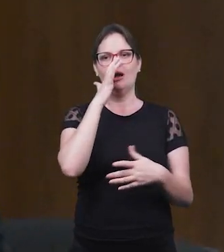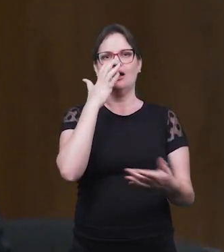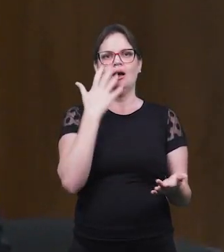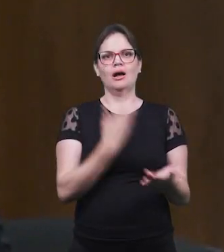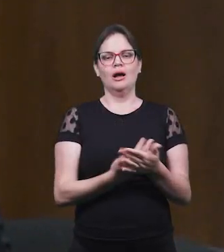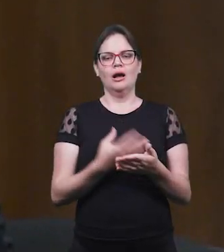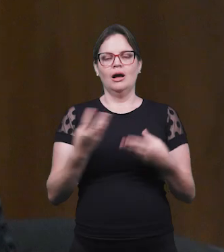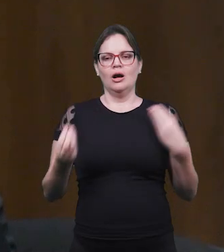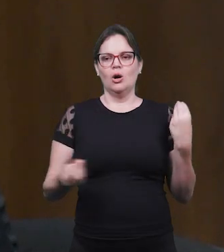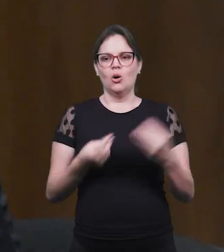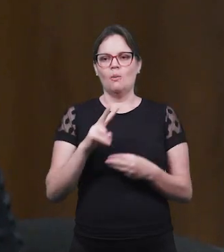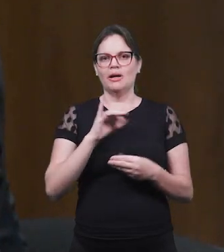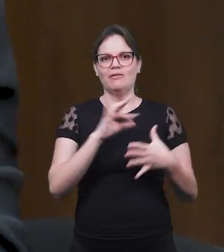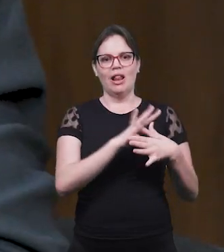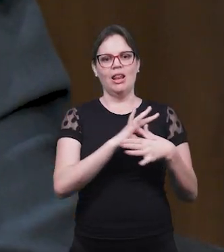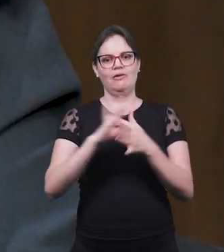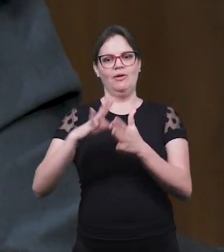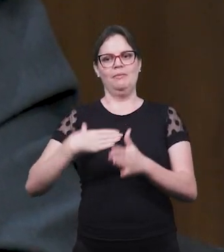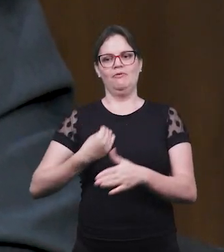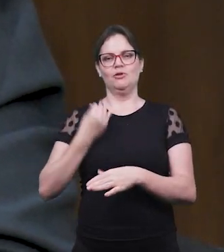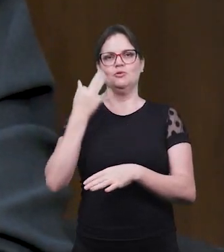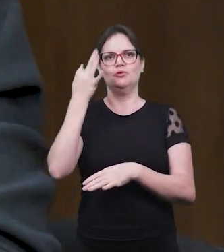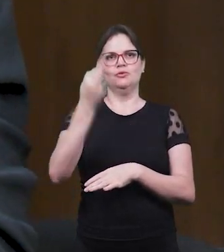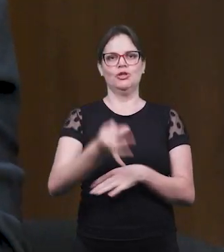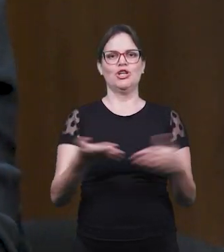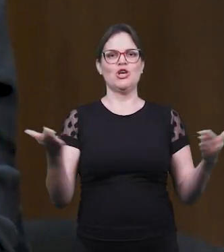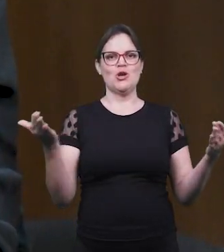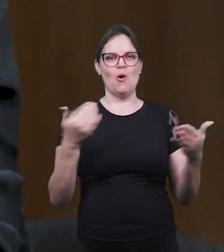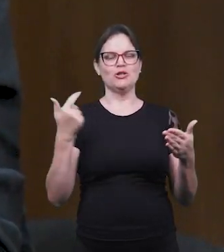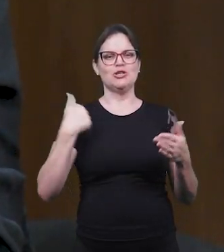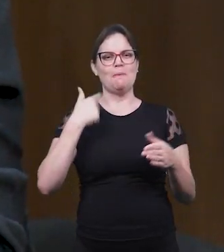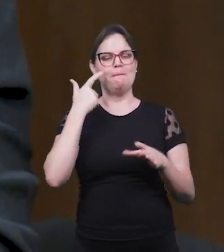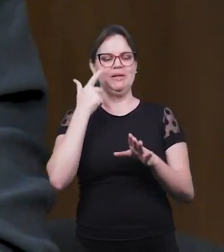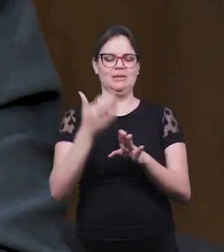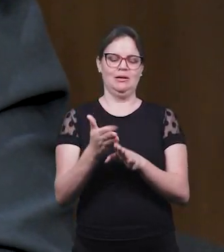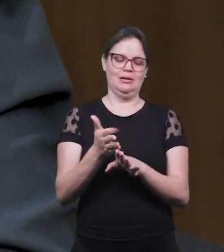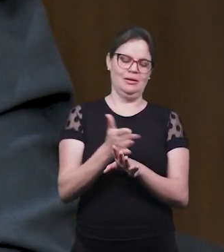ia me conduzir. E hoje eu vejo